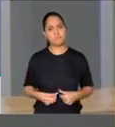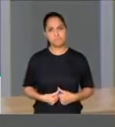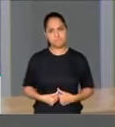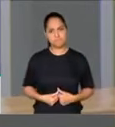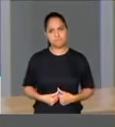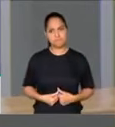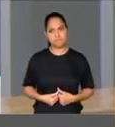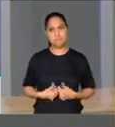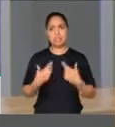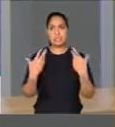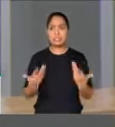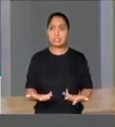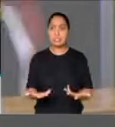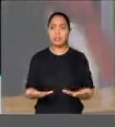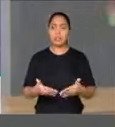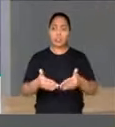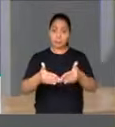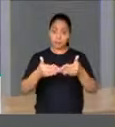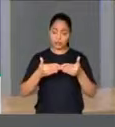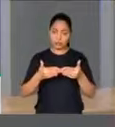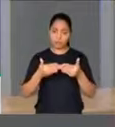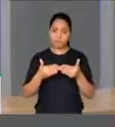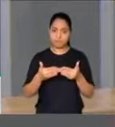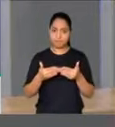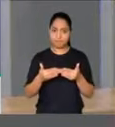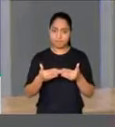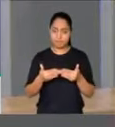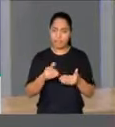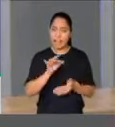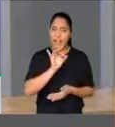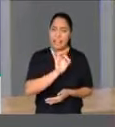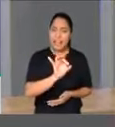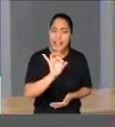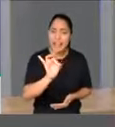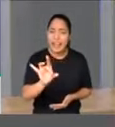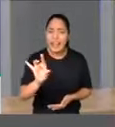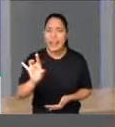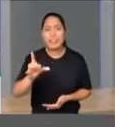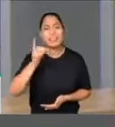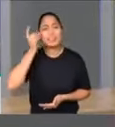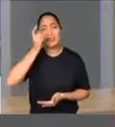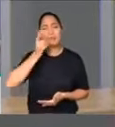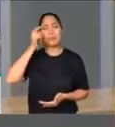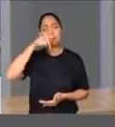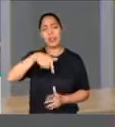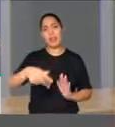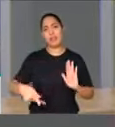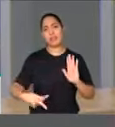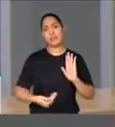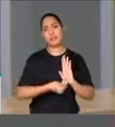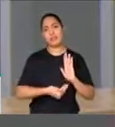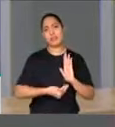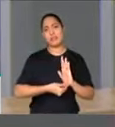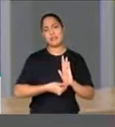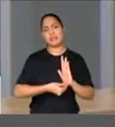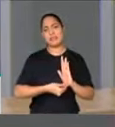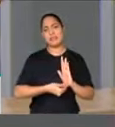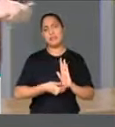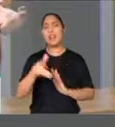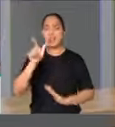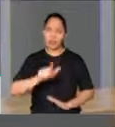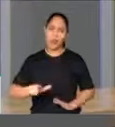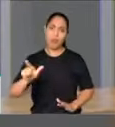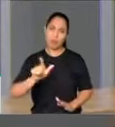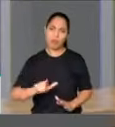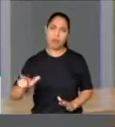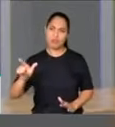Então, eu gostaria era de pedir a cada parlamentar desta casa, que,